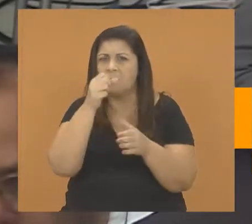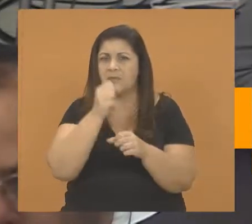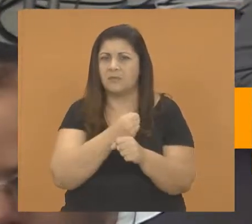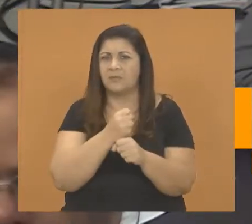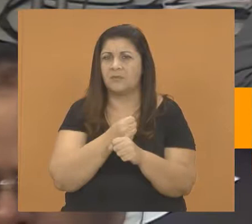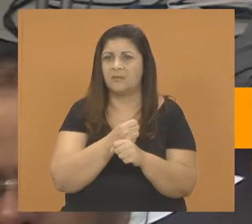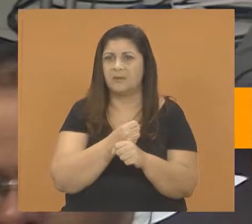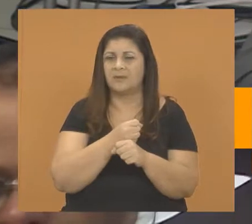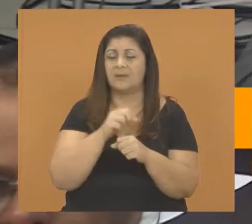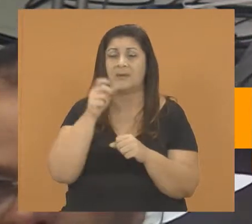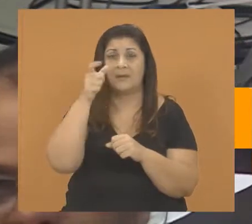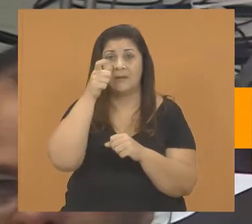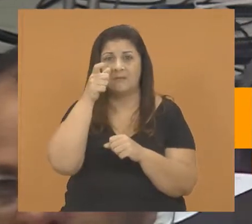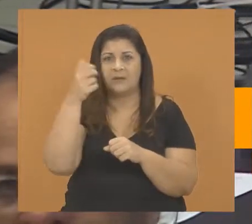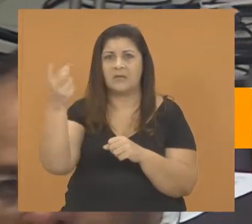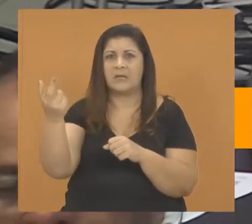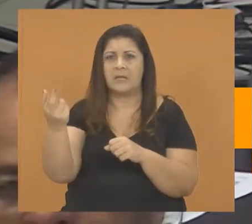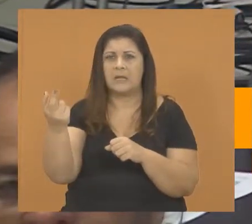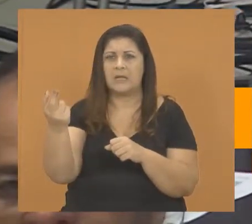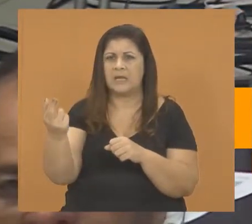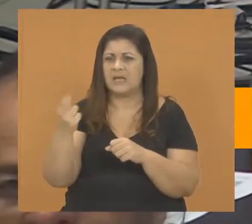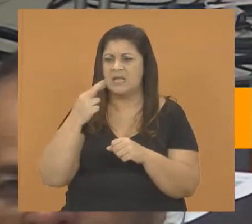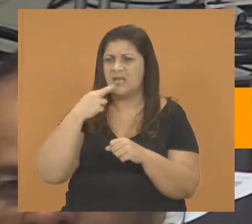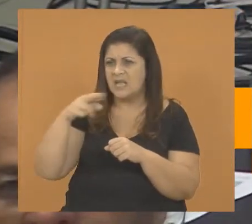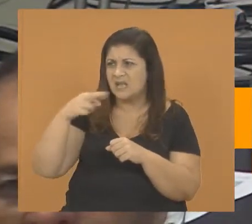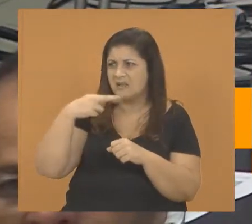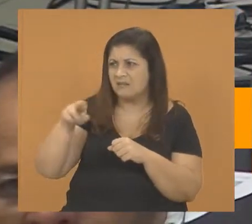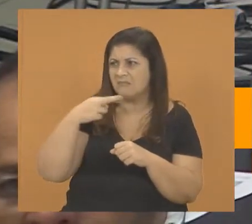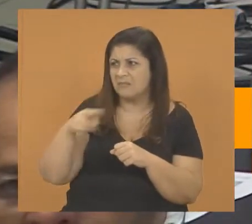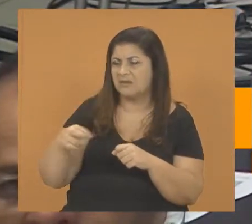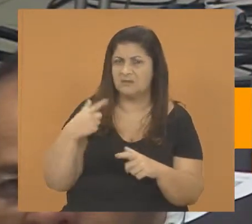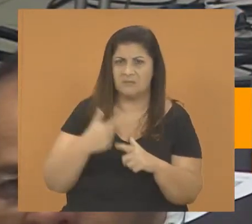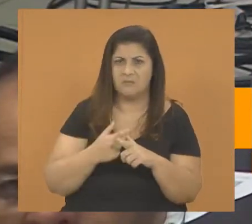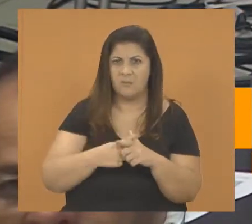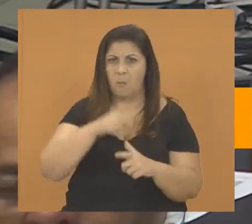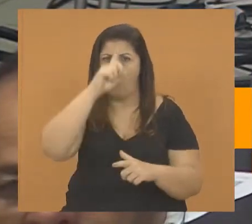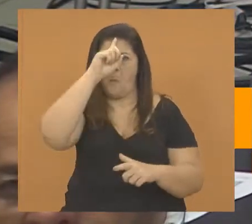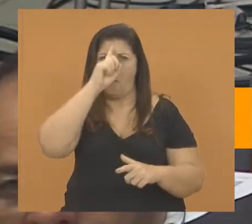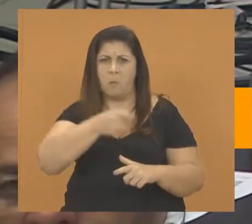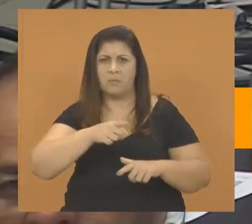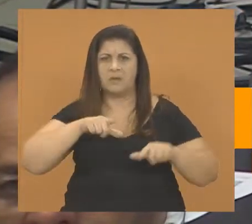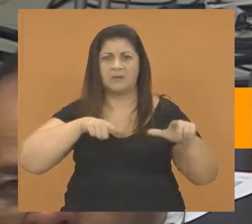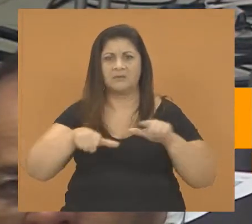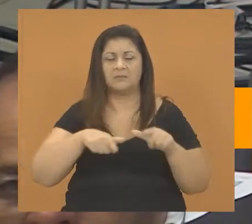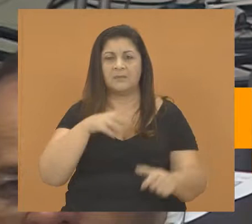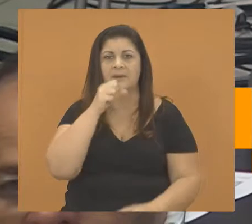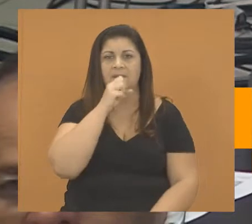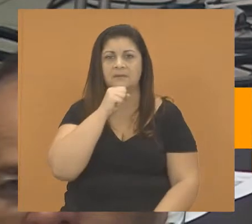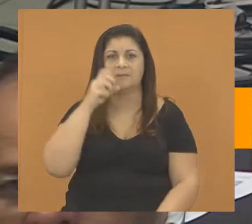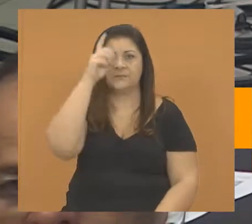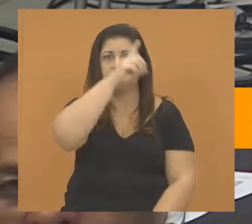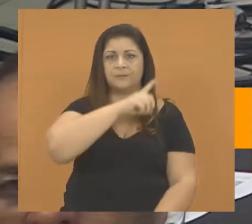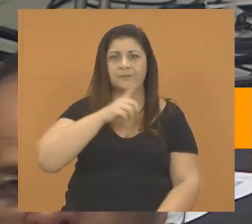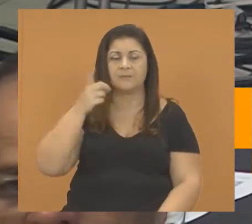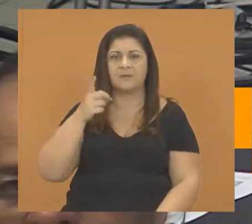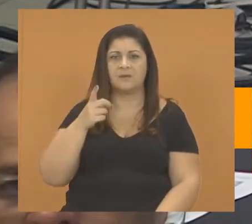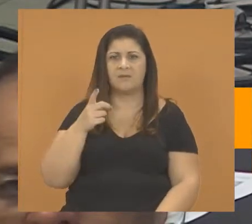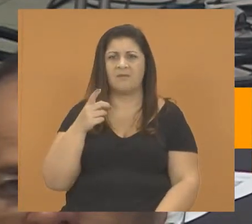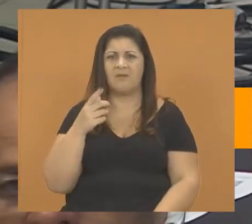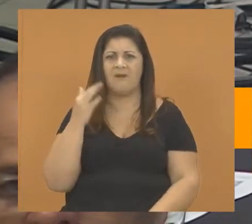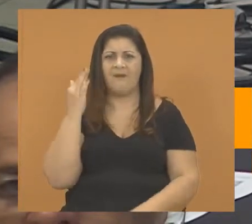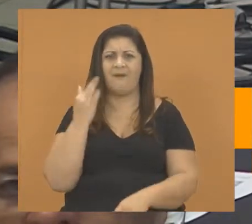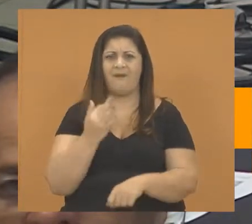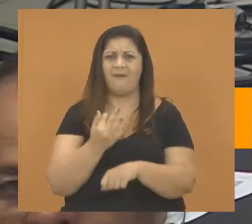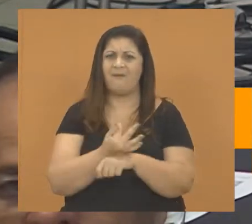carreira que estão sendo assediados moralmente sendo obrigados a trabalhar no sábado domingo e folgar durante a semana